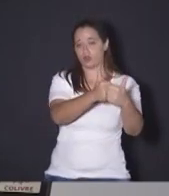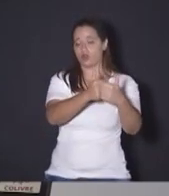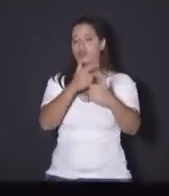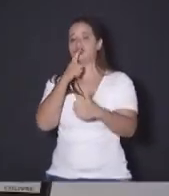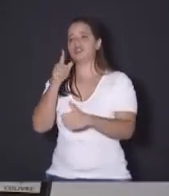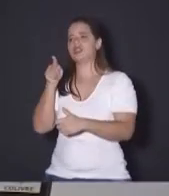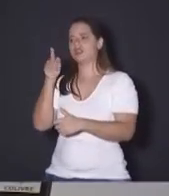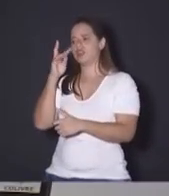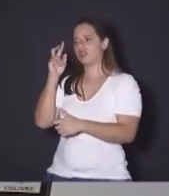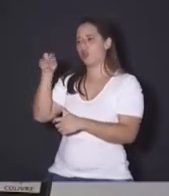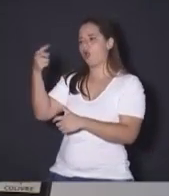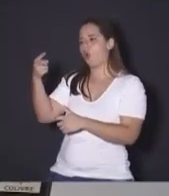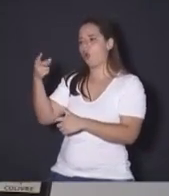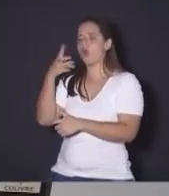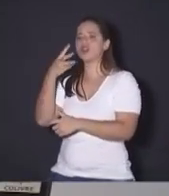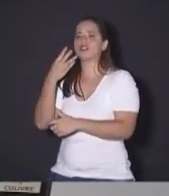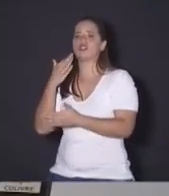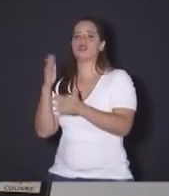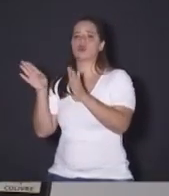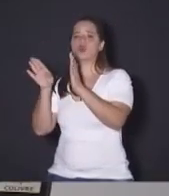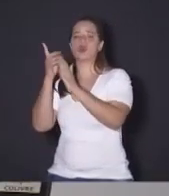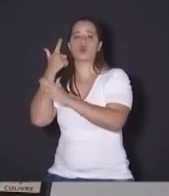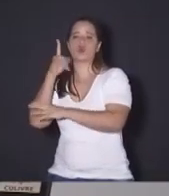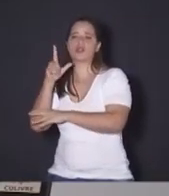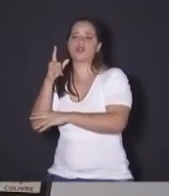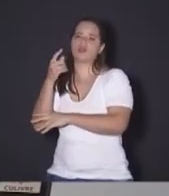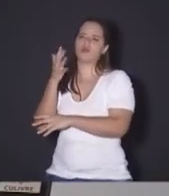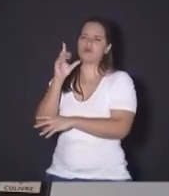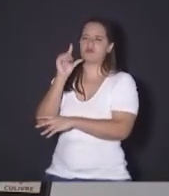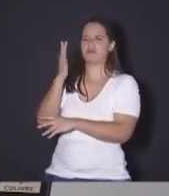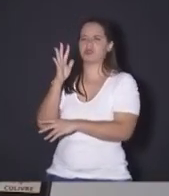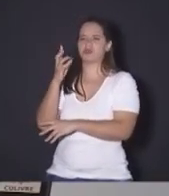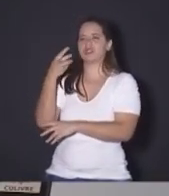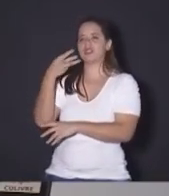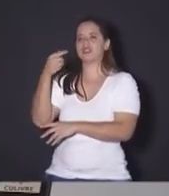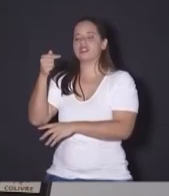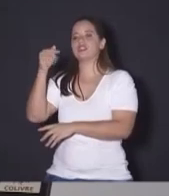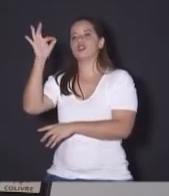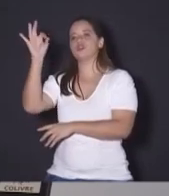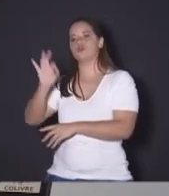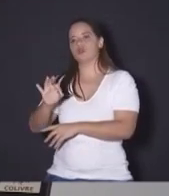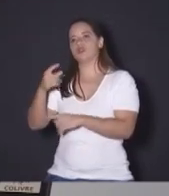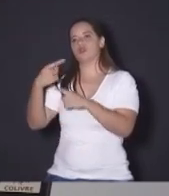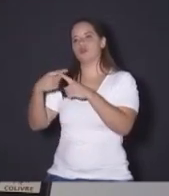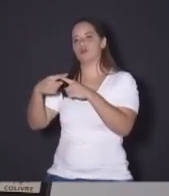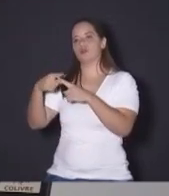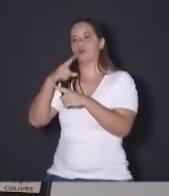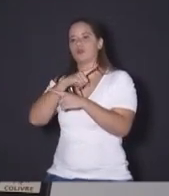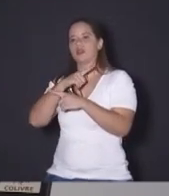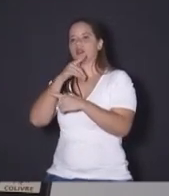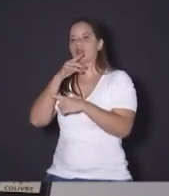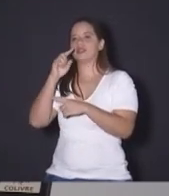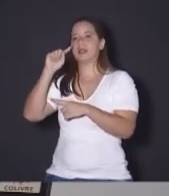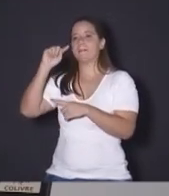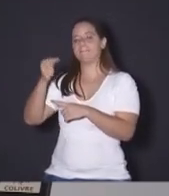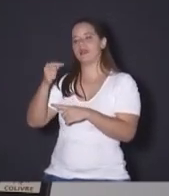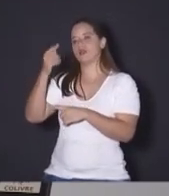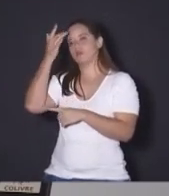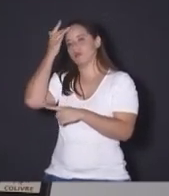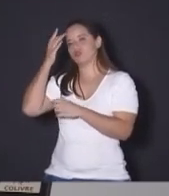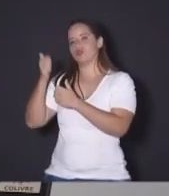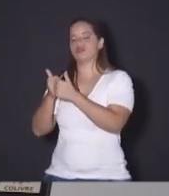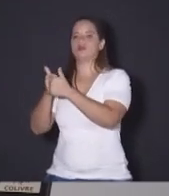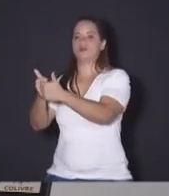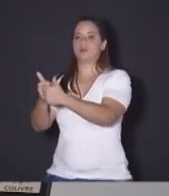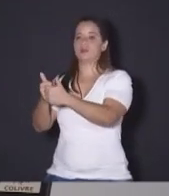por um acaso chegou a 37 por quer dizer um pouco menos de 37 por cento porque ela tem um pouco mais de mil seguidores mas